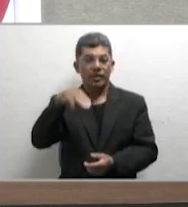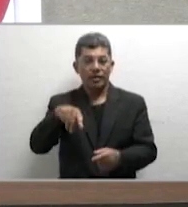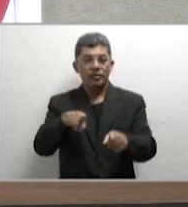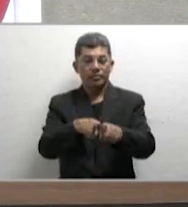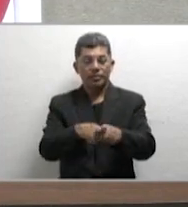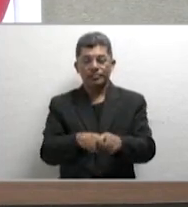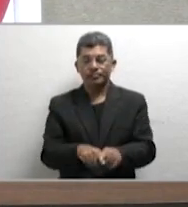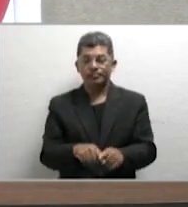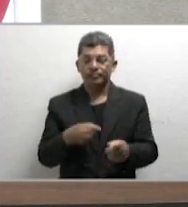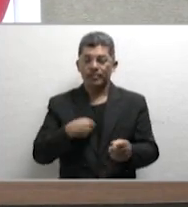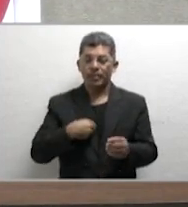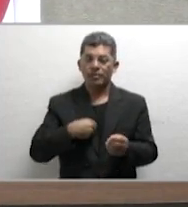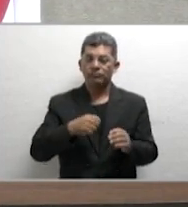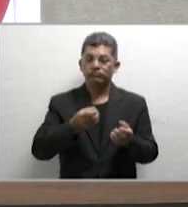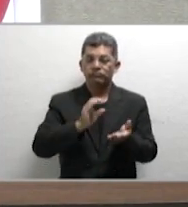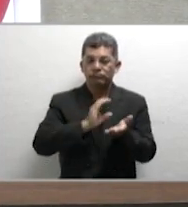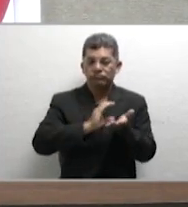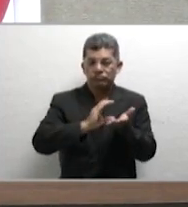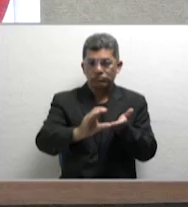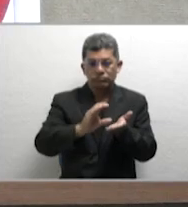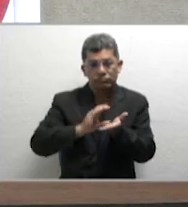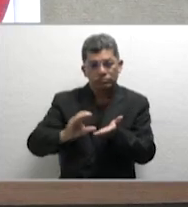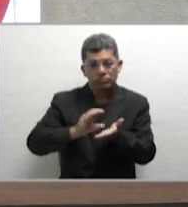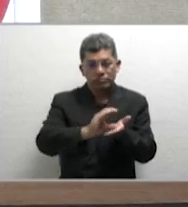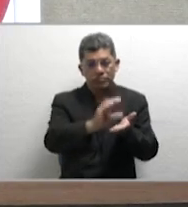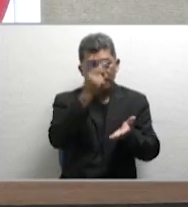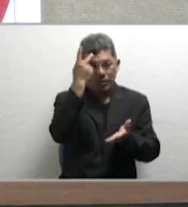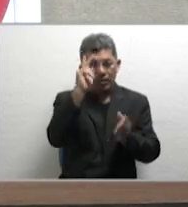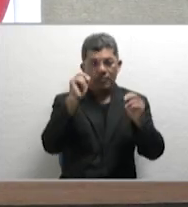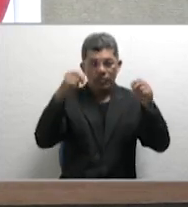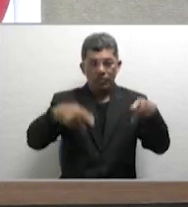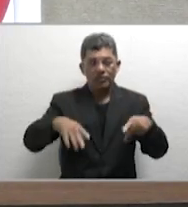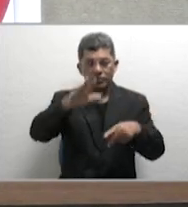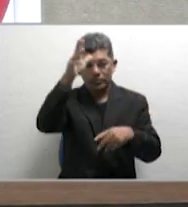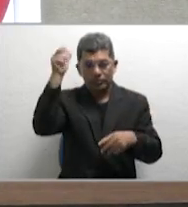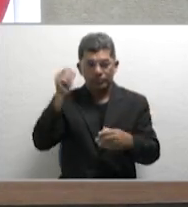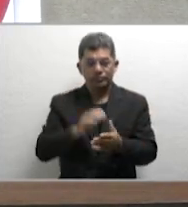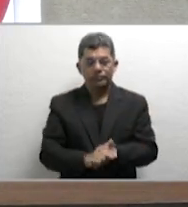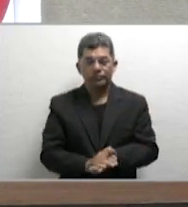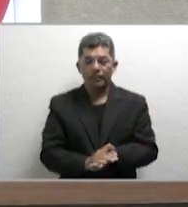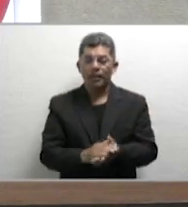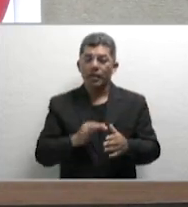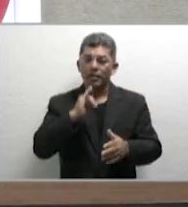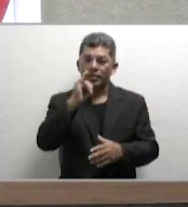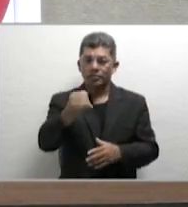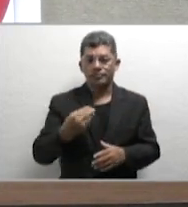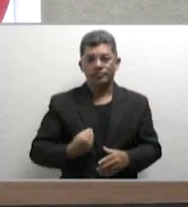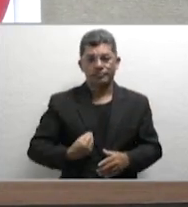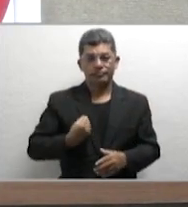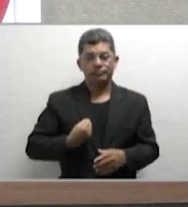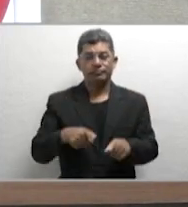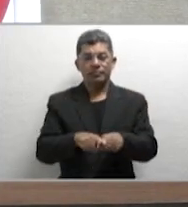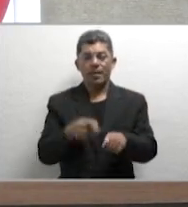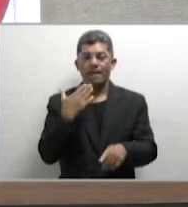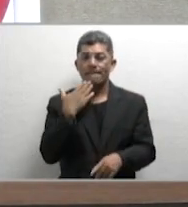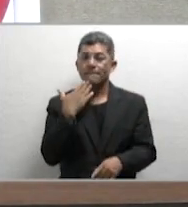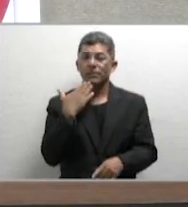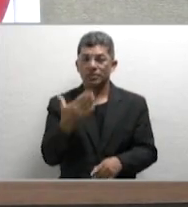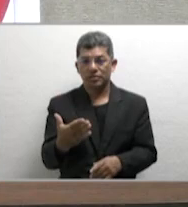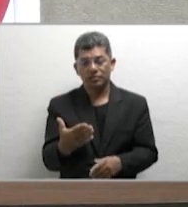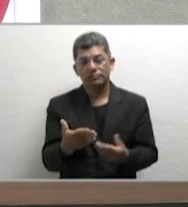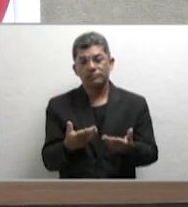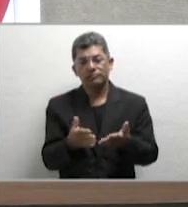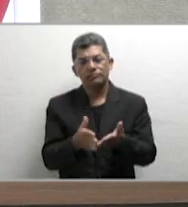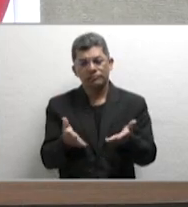proporciona essas linhas de crédito hoje para o povo do Amazonas. Mas eu queria fazer um registro aqui, senhor presidente, e um apelo